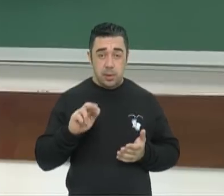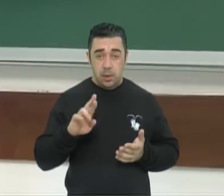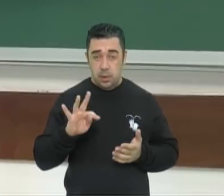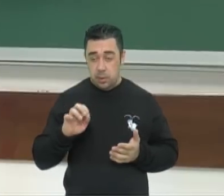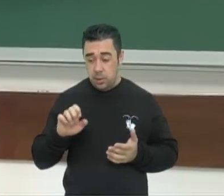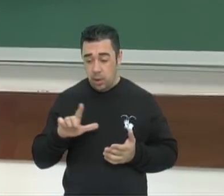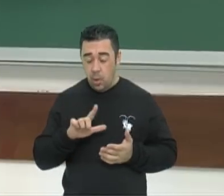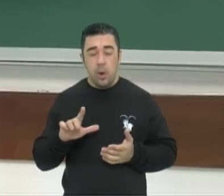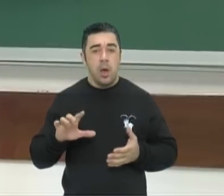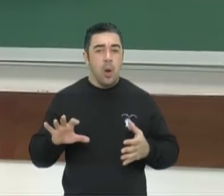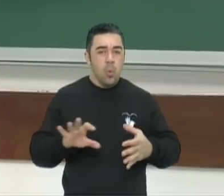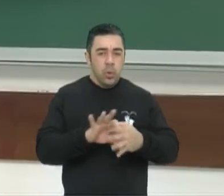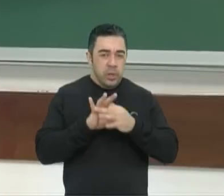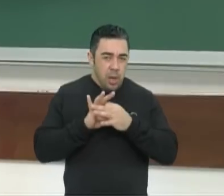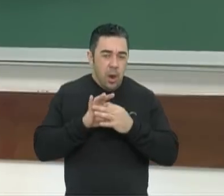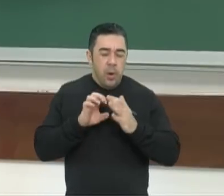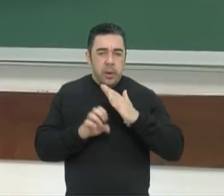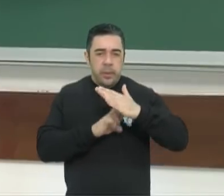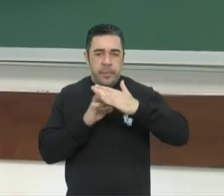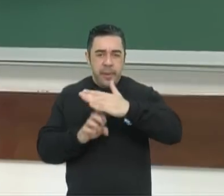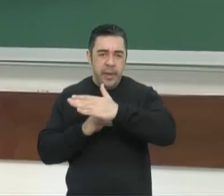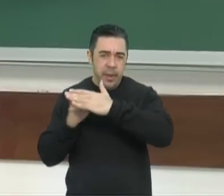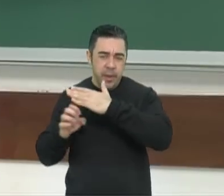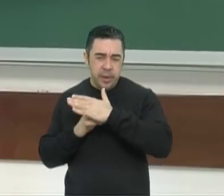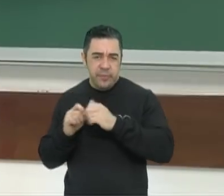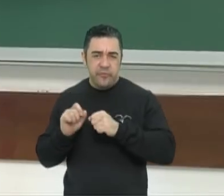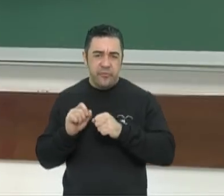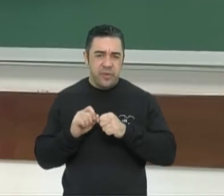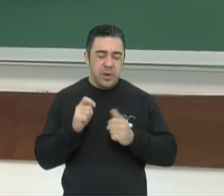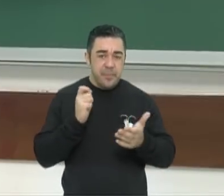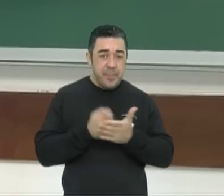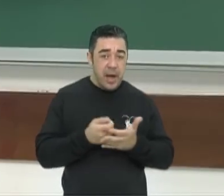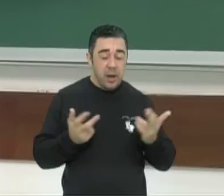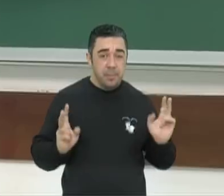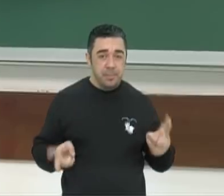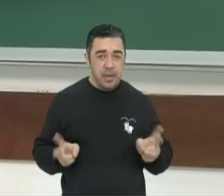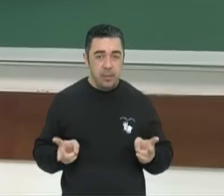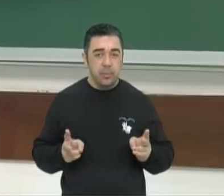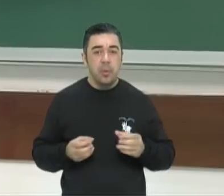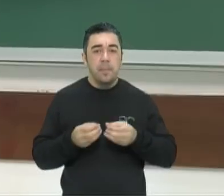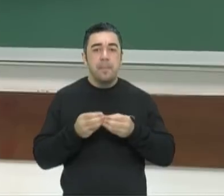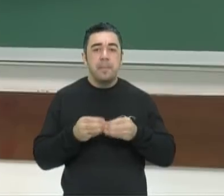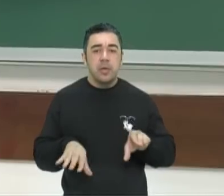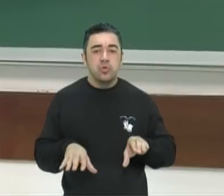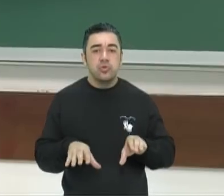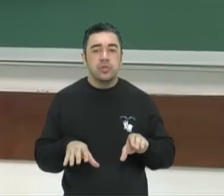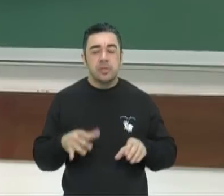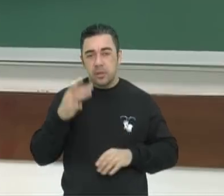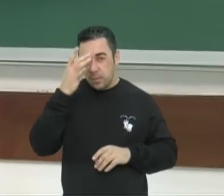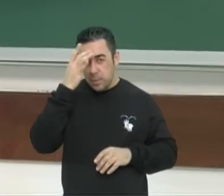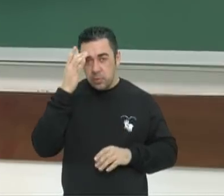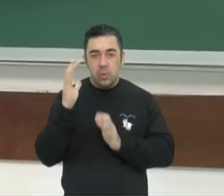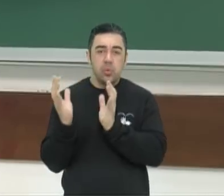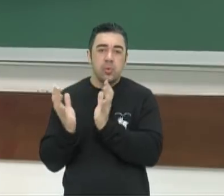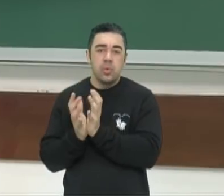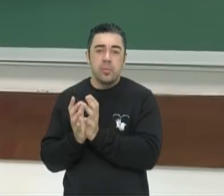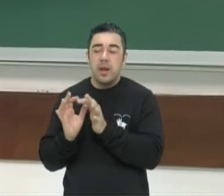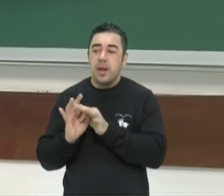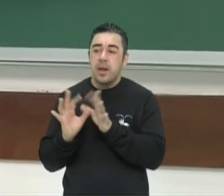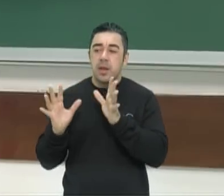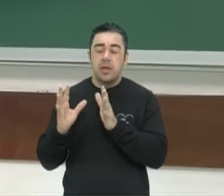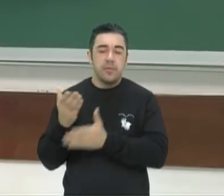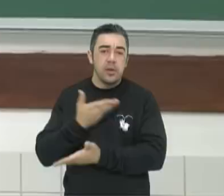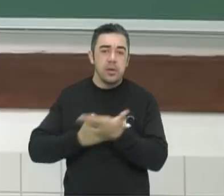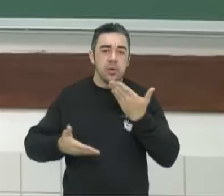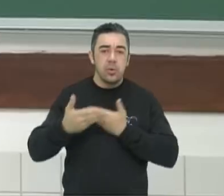essa união de empresas independentes estabelecendo o mesmo preço, prejudicando a livre concorrência e